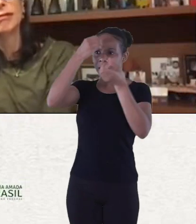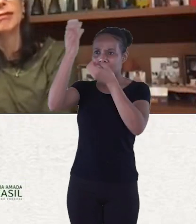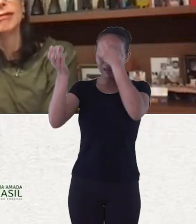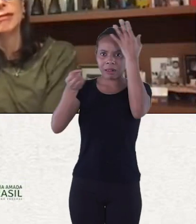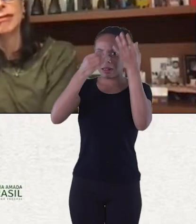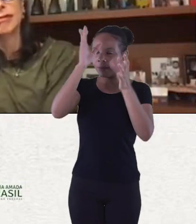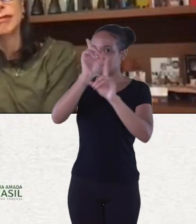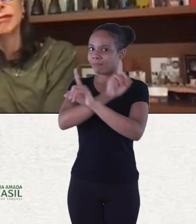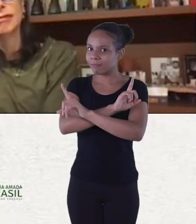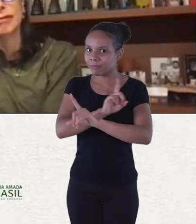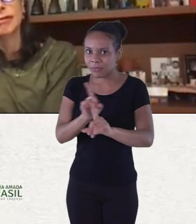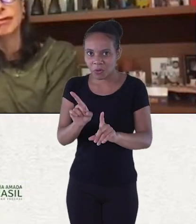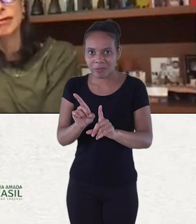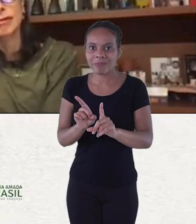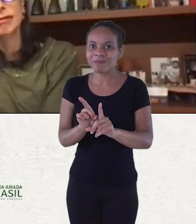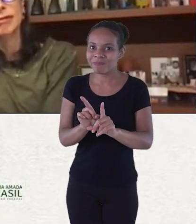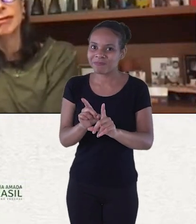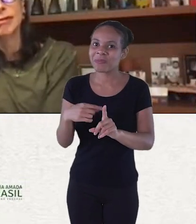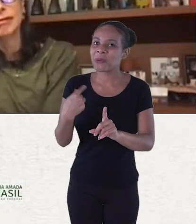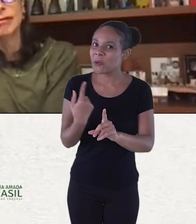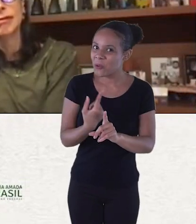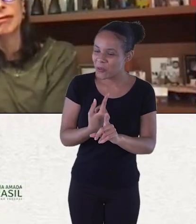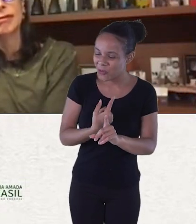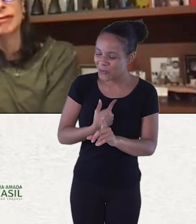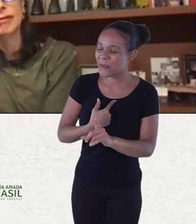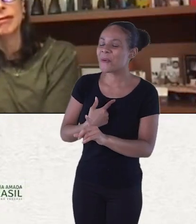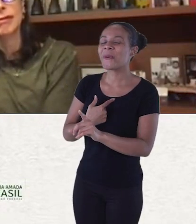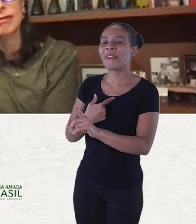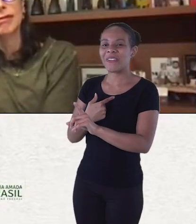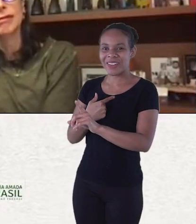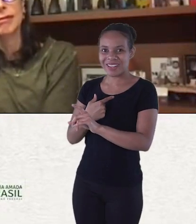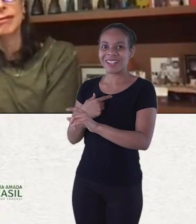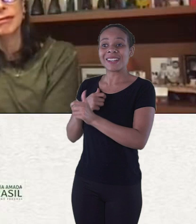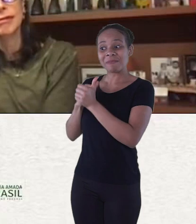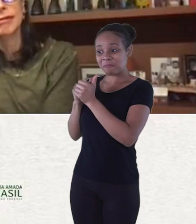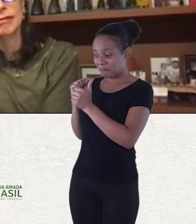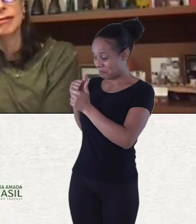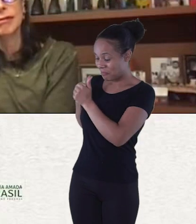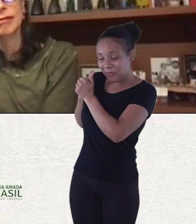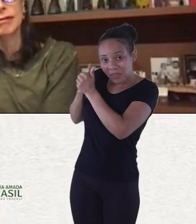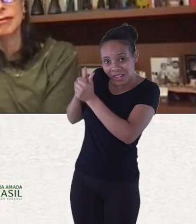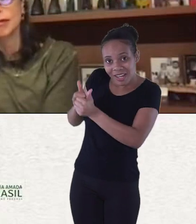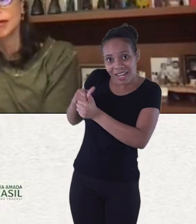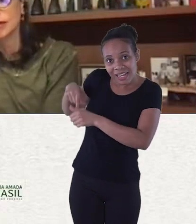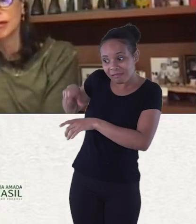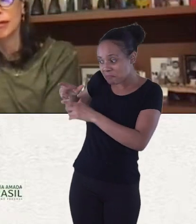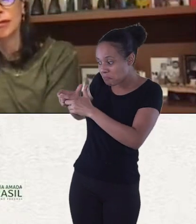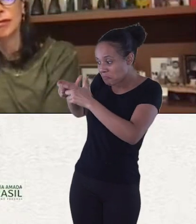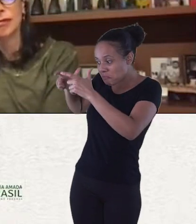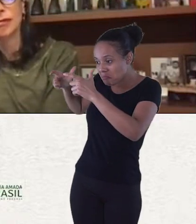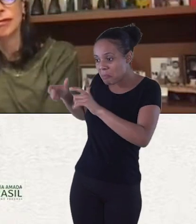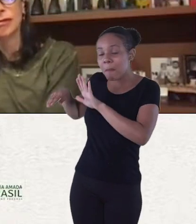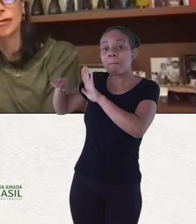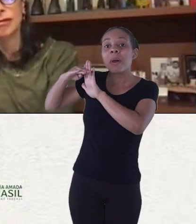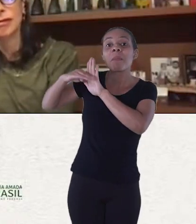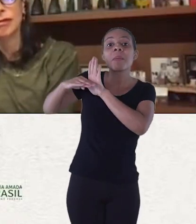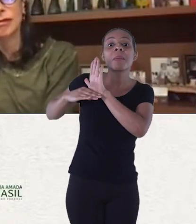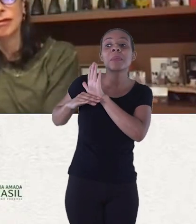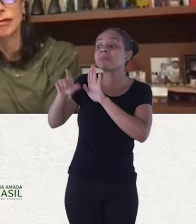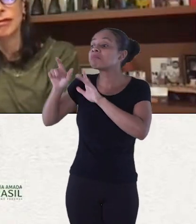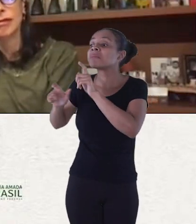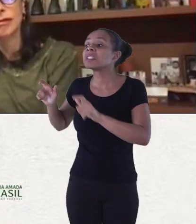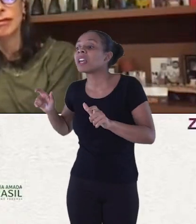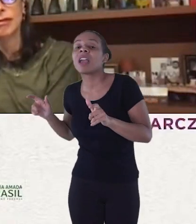Na mesma onda, no bom sentido onda, dessa grande pauta. O que nós queremos saber? O que foi a história do